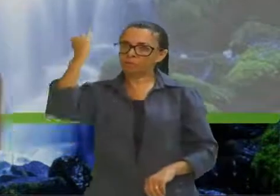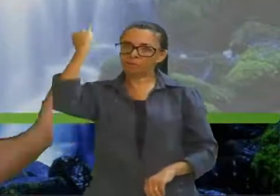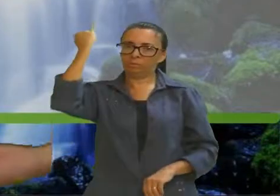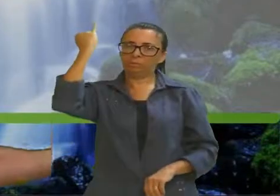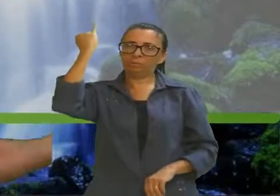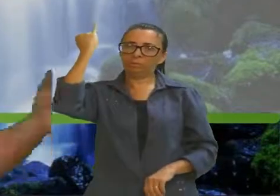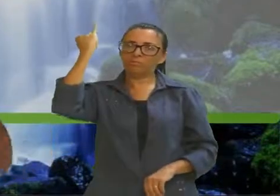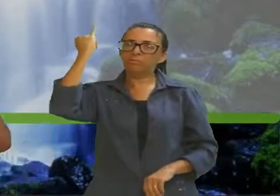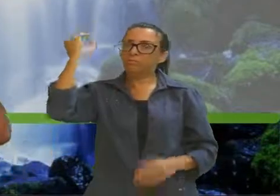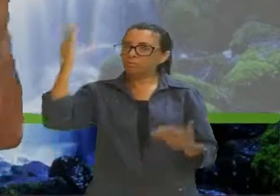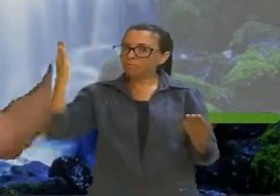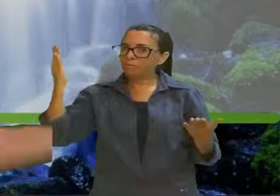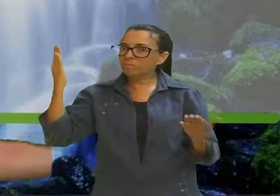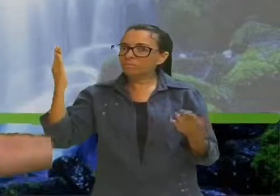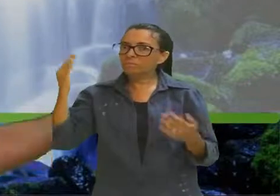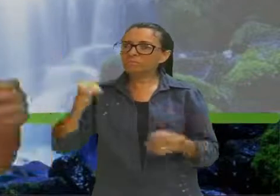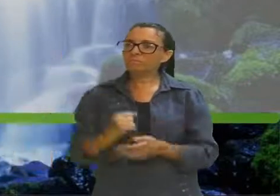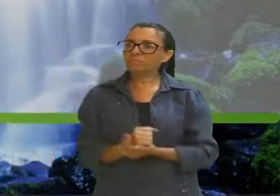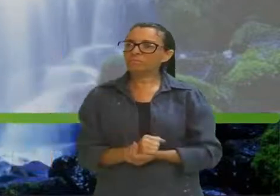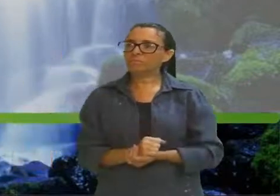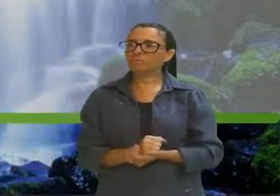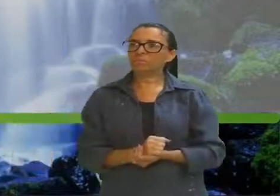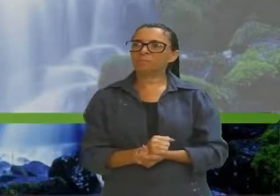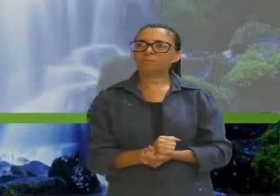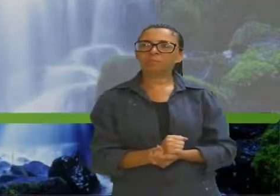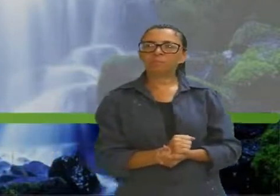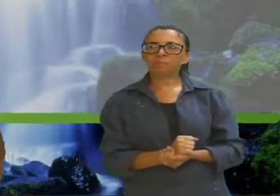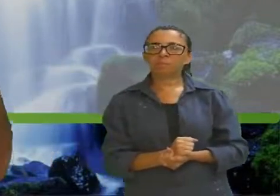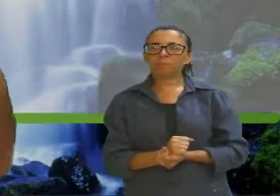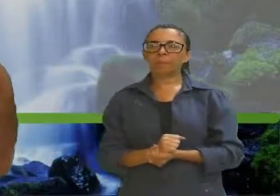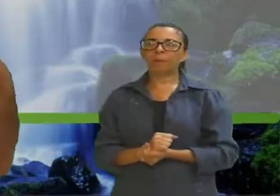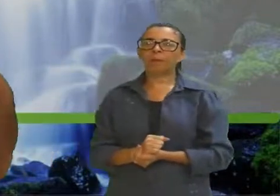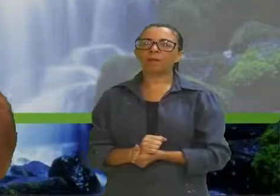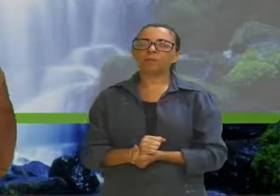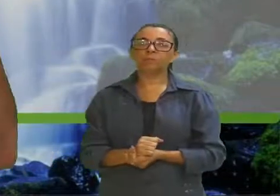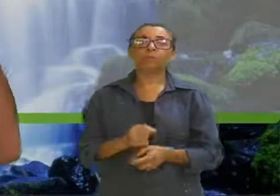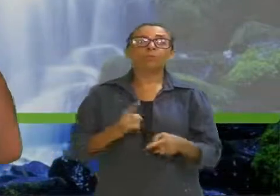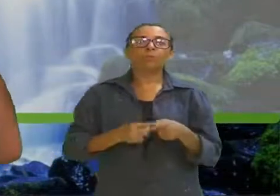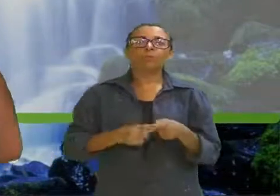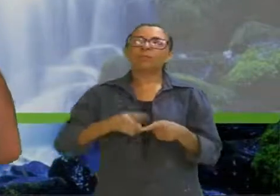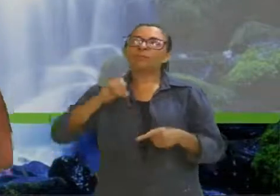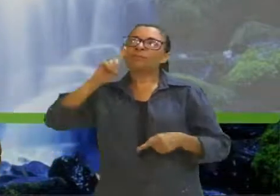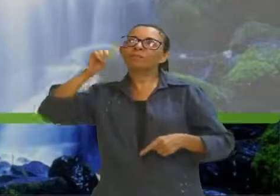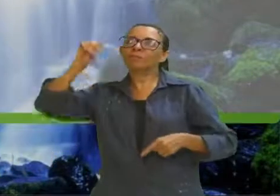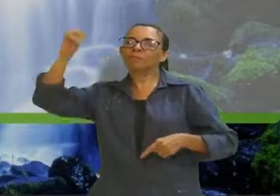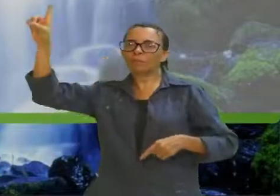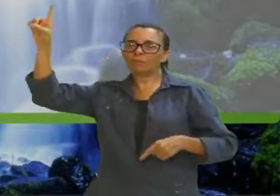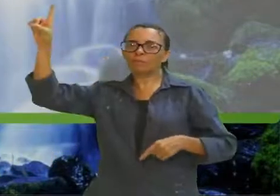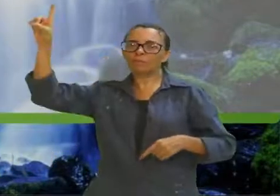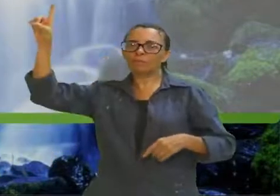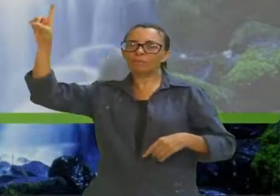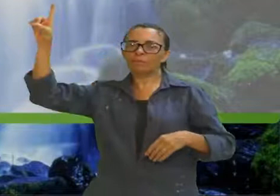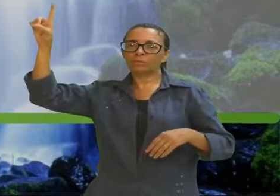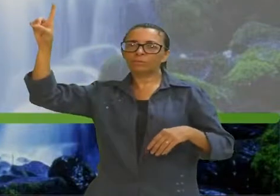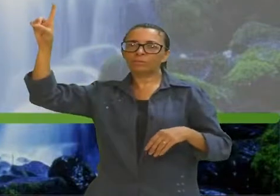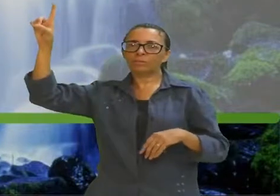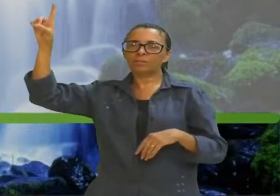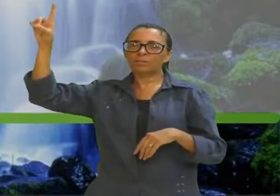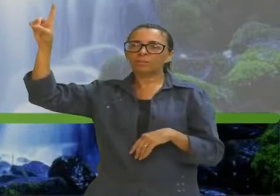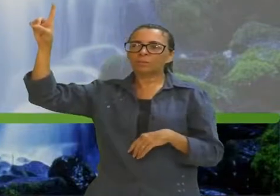Ele é o dono da nossa vida, está no controle de todas as coisas, e Ele tem que ser o nosso foco,